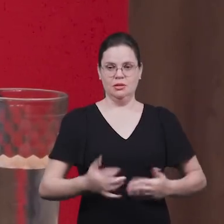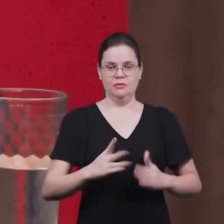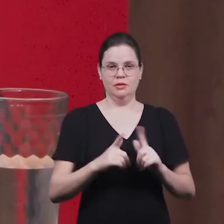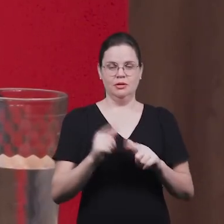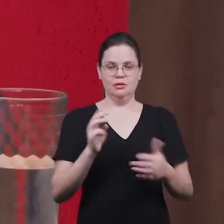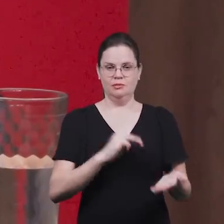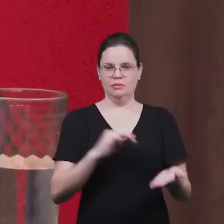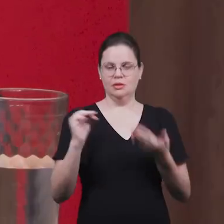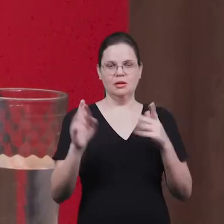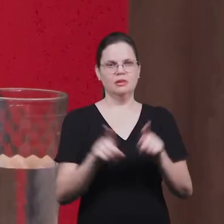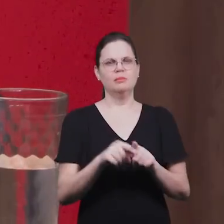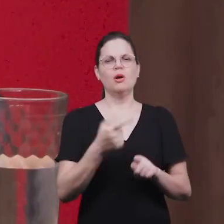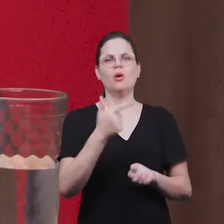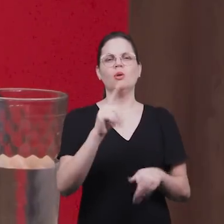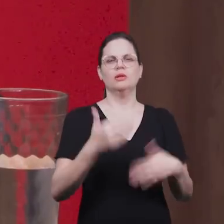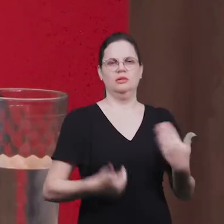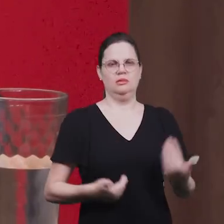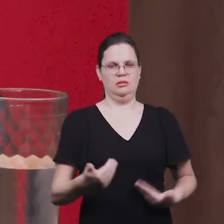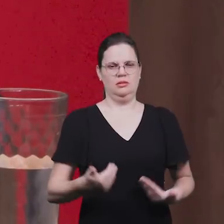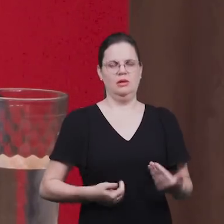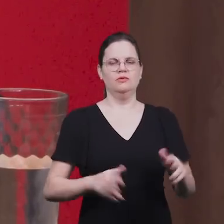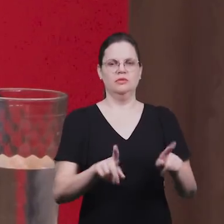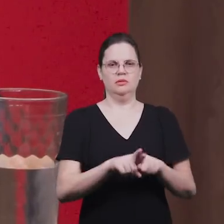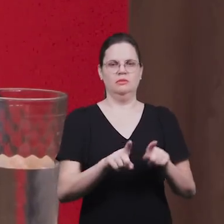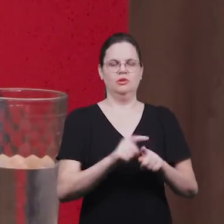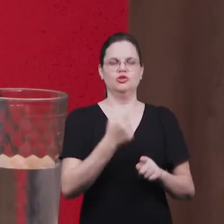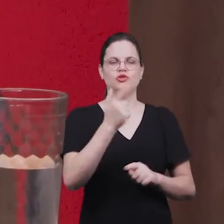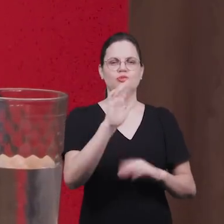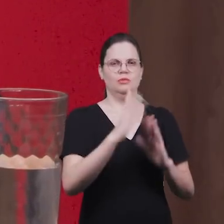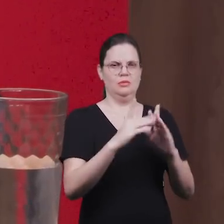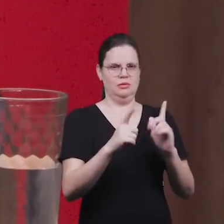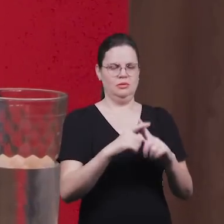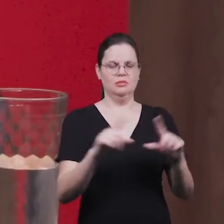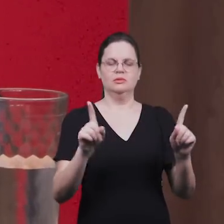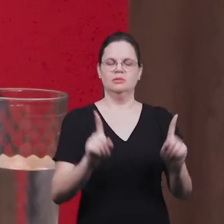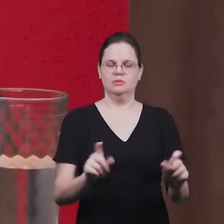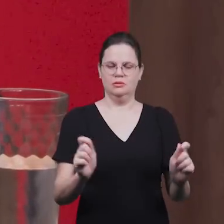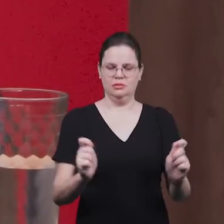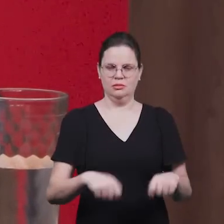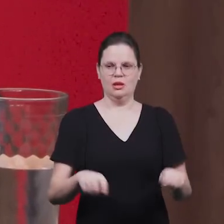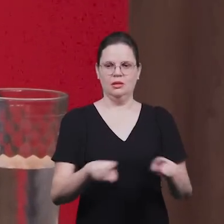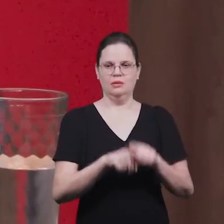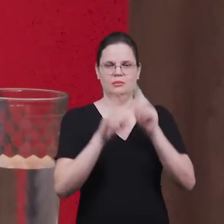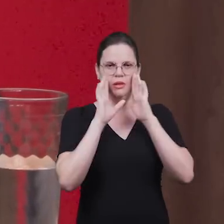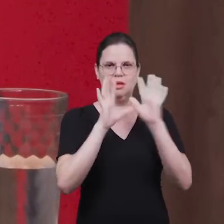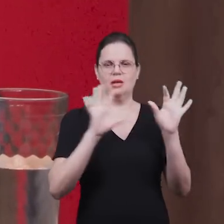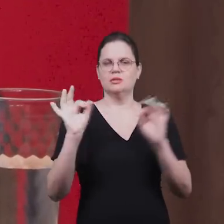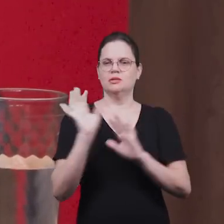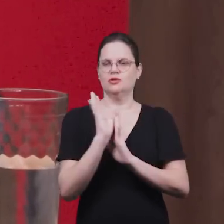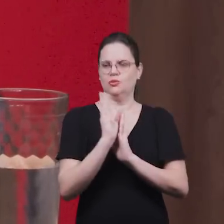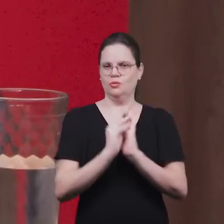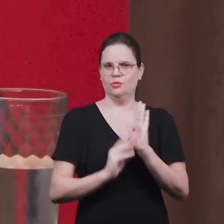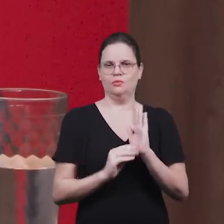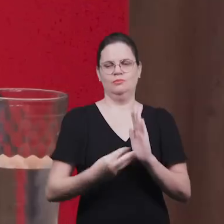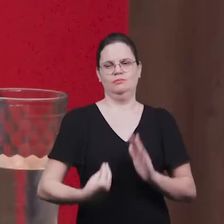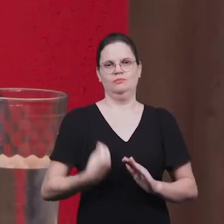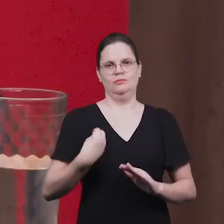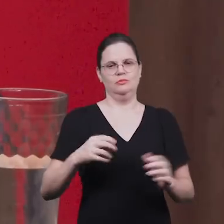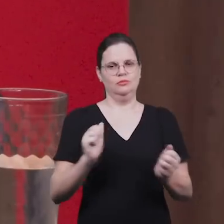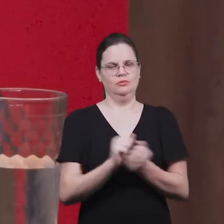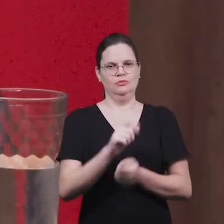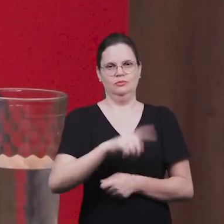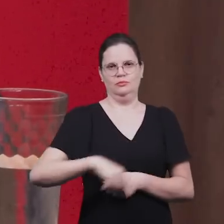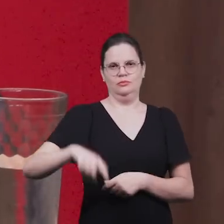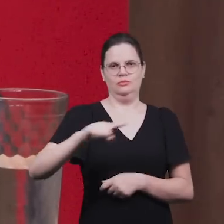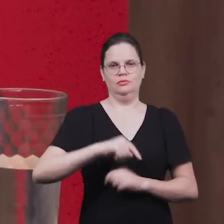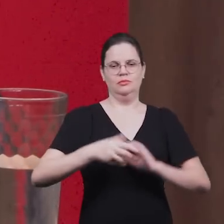Maranata que assistem costumeiramente nossos programas e também alguns irmãos nossos de outras igrejas, servos de Deus, que participam